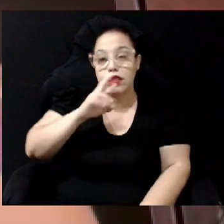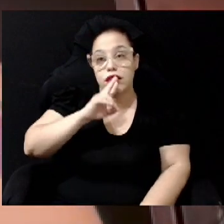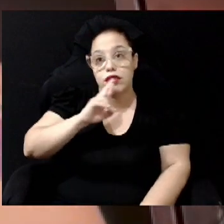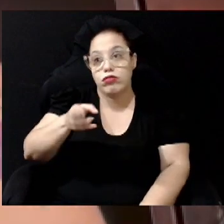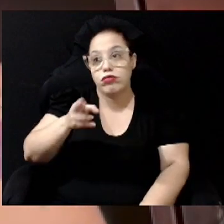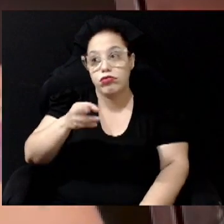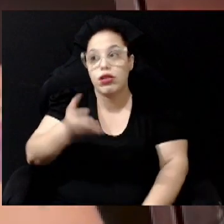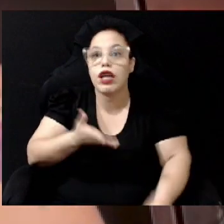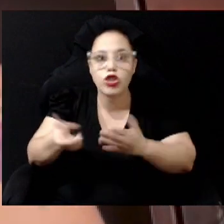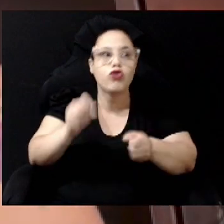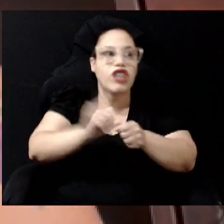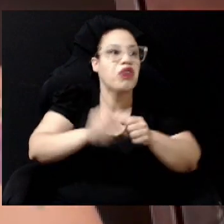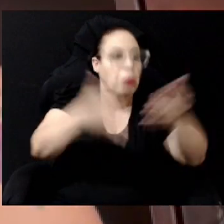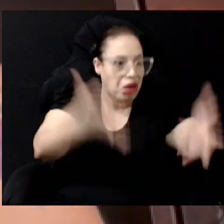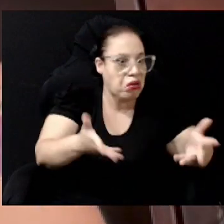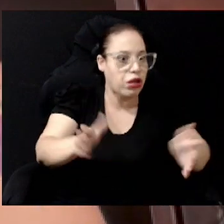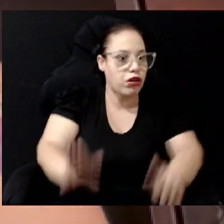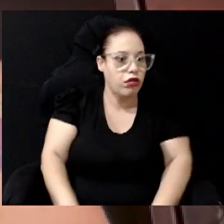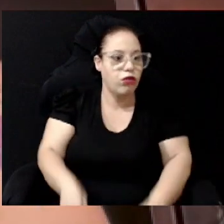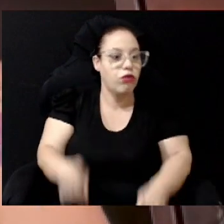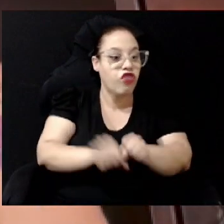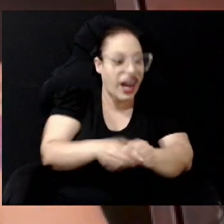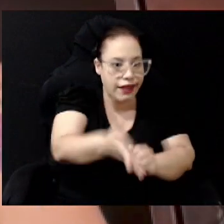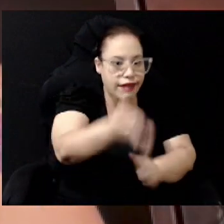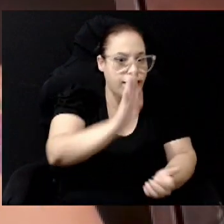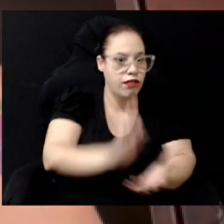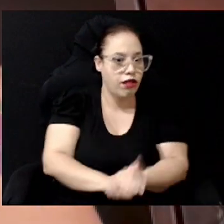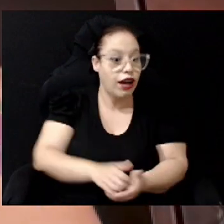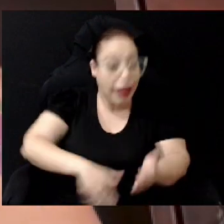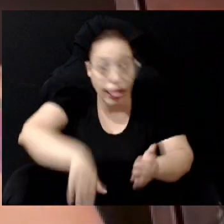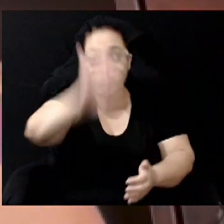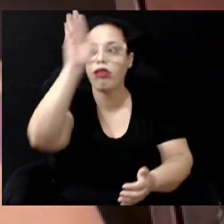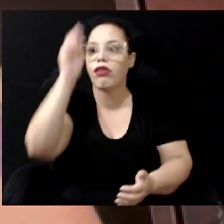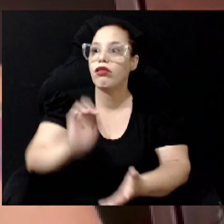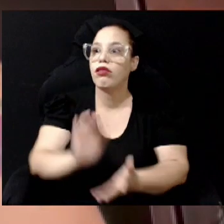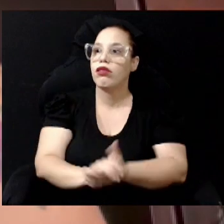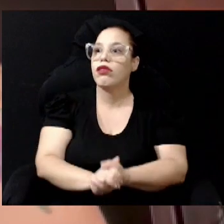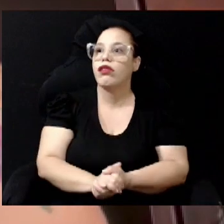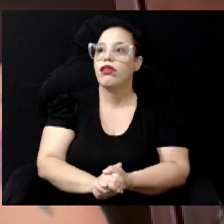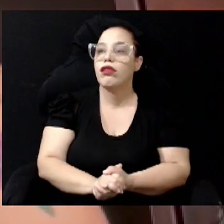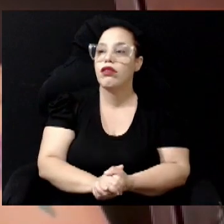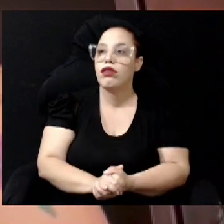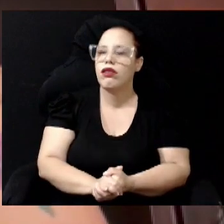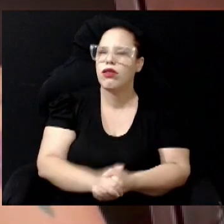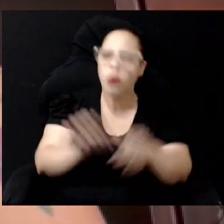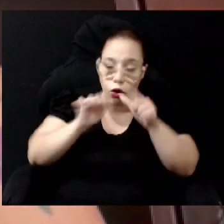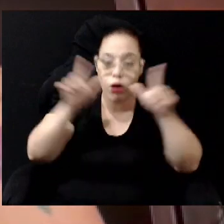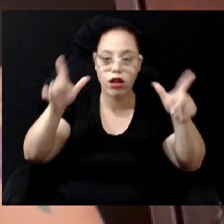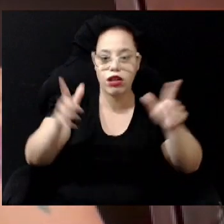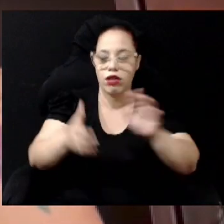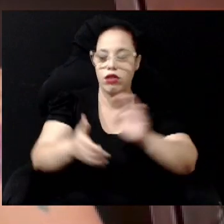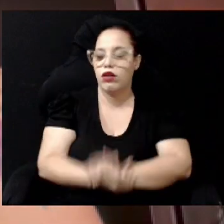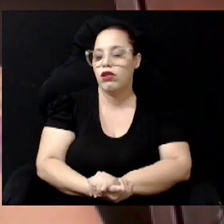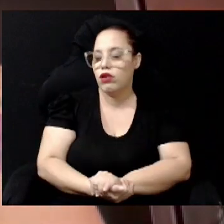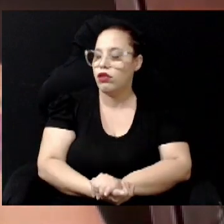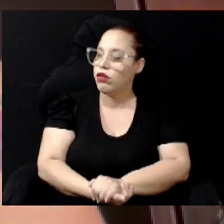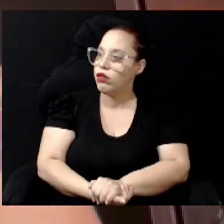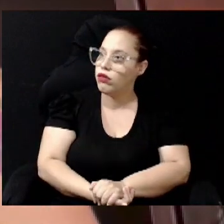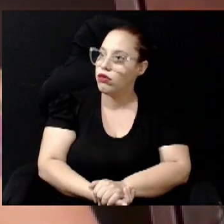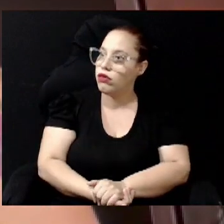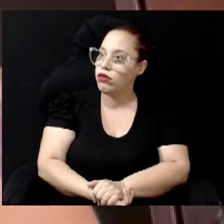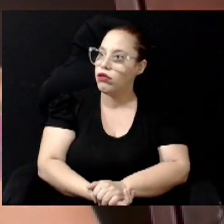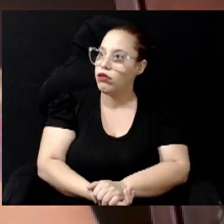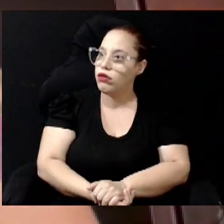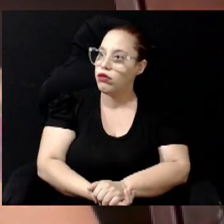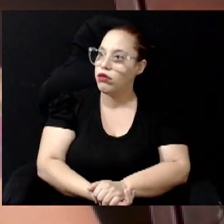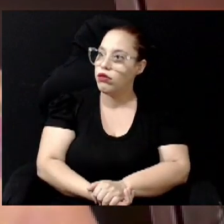né? Então, mas é importante que isso seja identificado, né? Que a